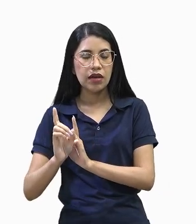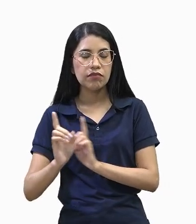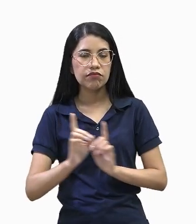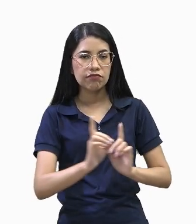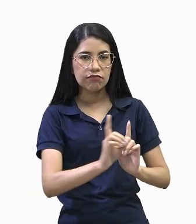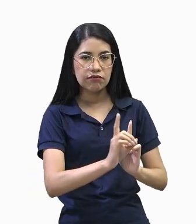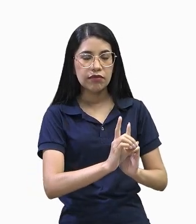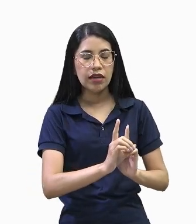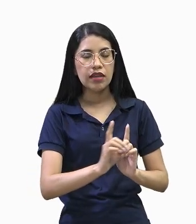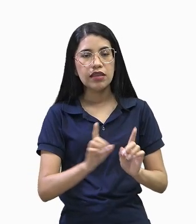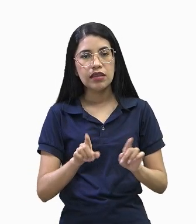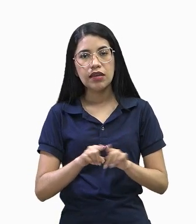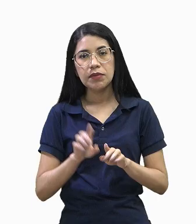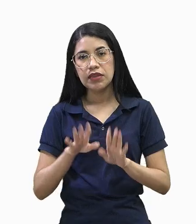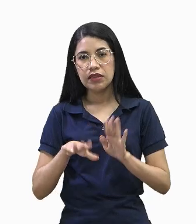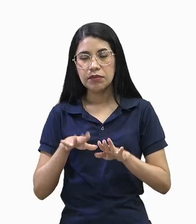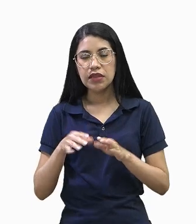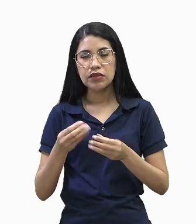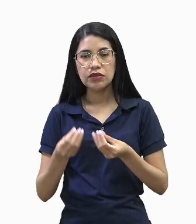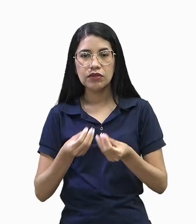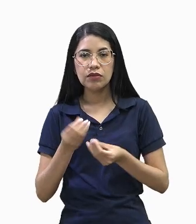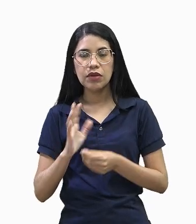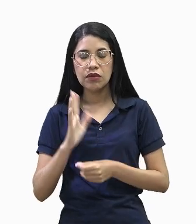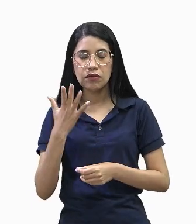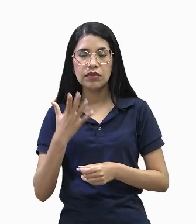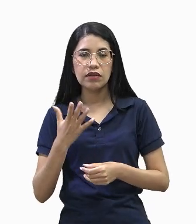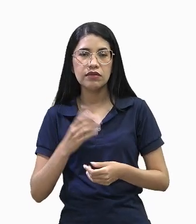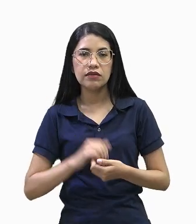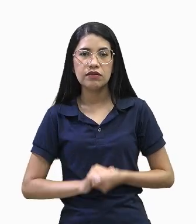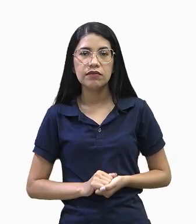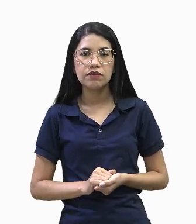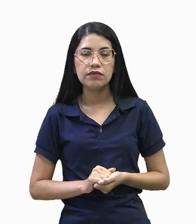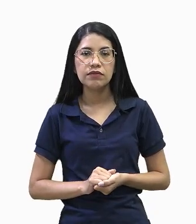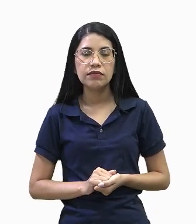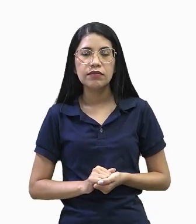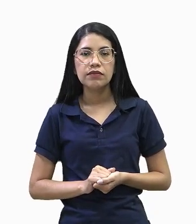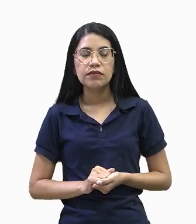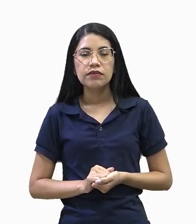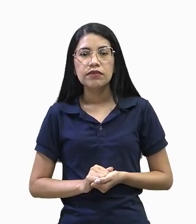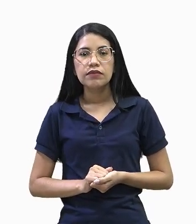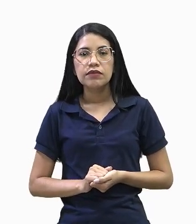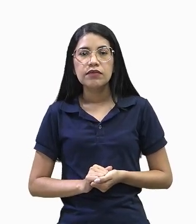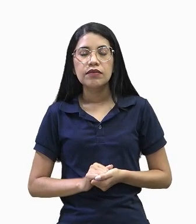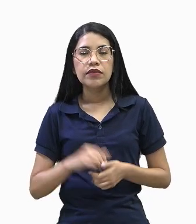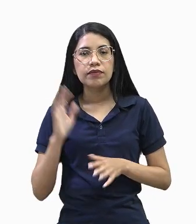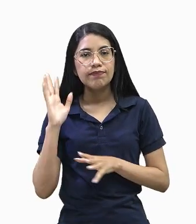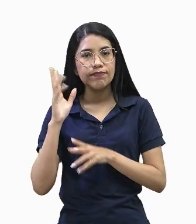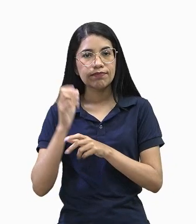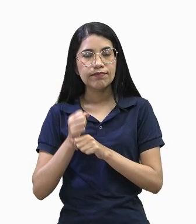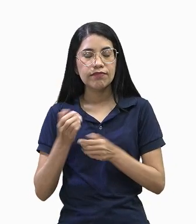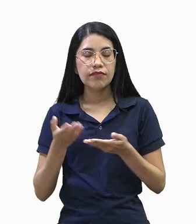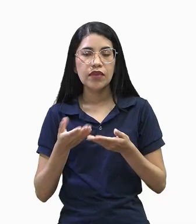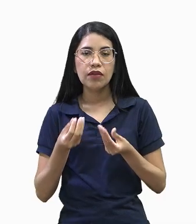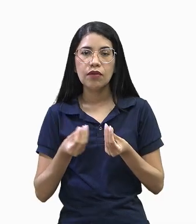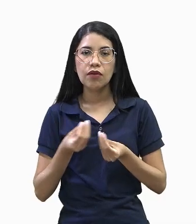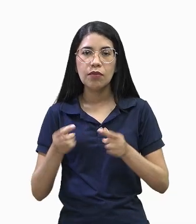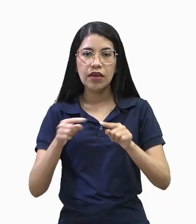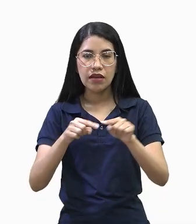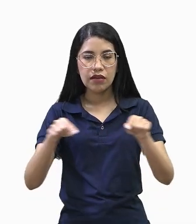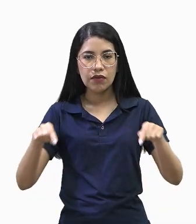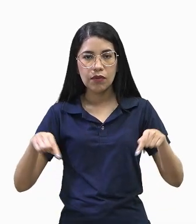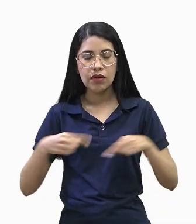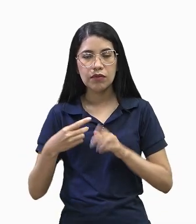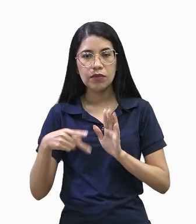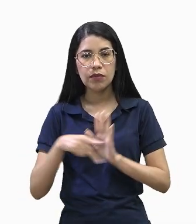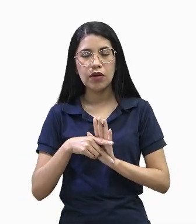frente e outro atrás, dependendo da situação de ataque e defesa. Então vamos relembrar aqui uma quadra de